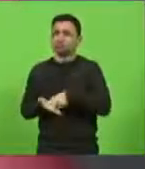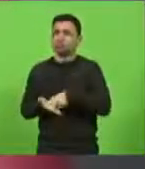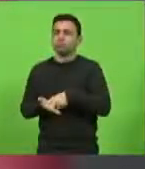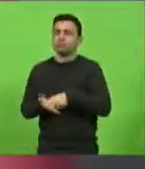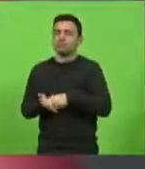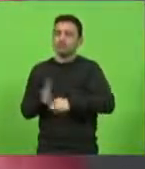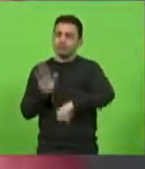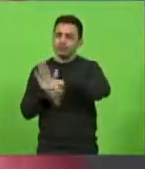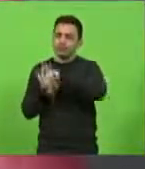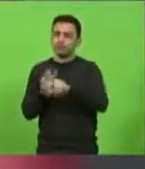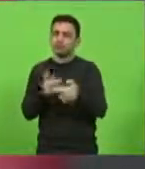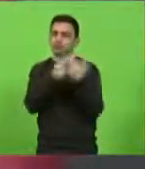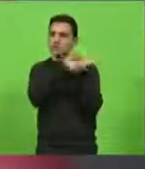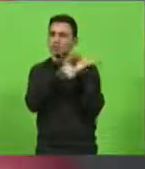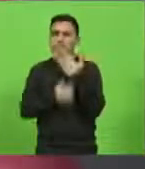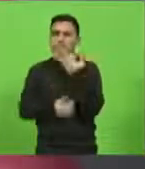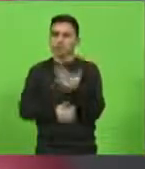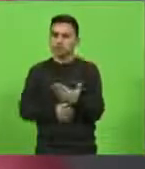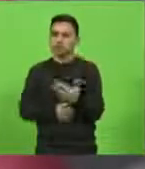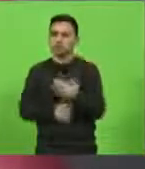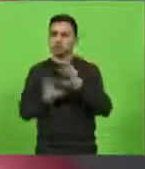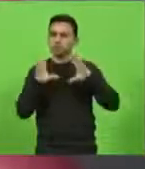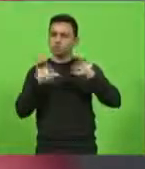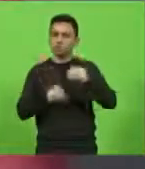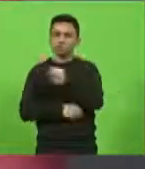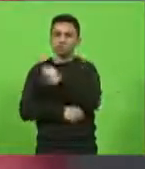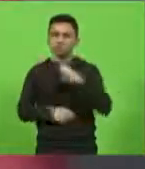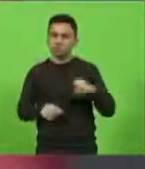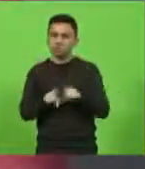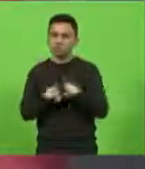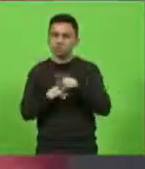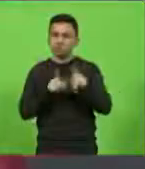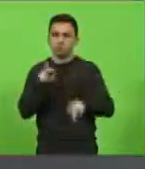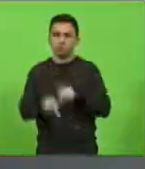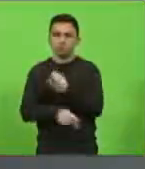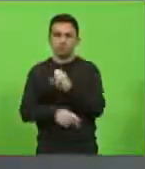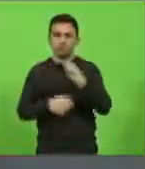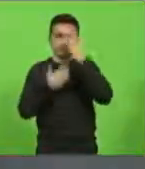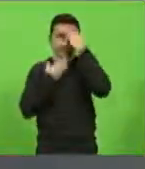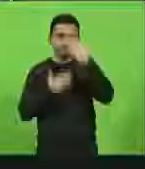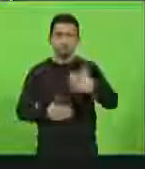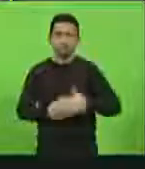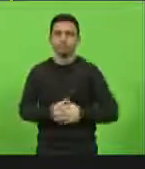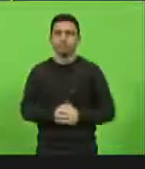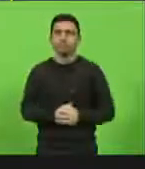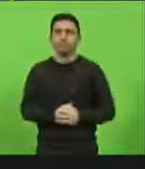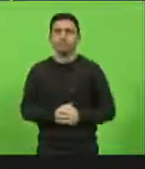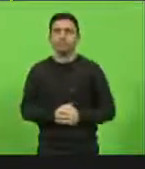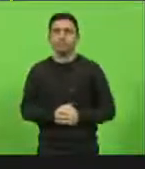responsabilidade esse é o nosso pedido por Santa Catarina e pelos catarinenses Muito obrigado